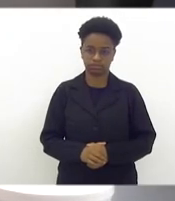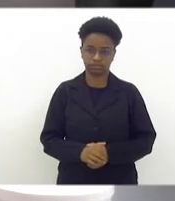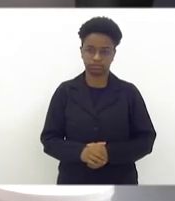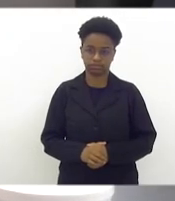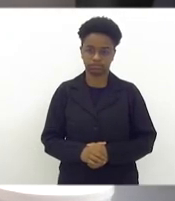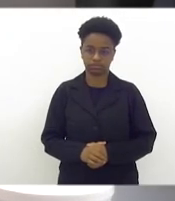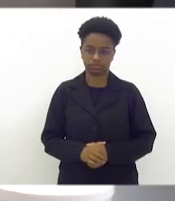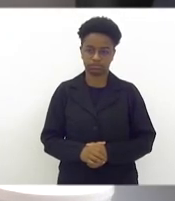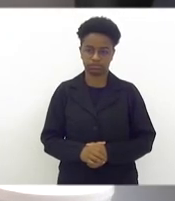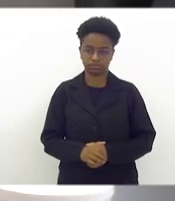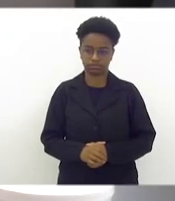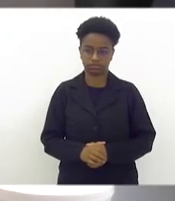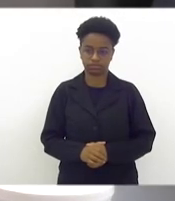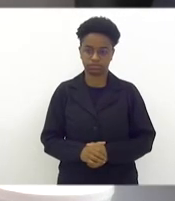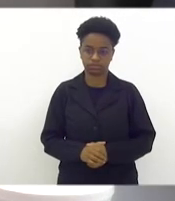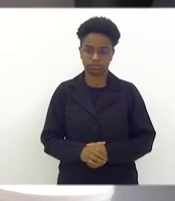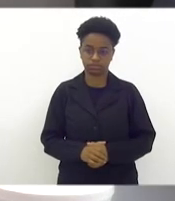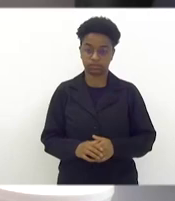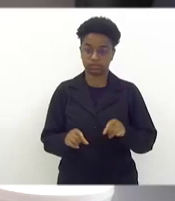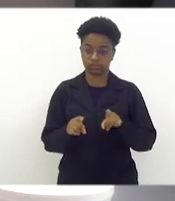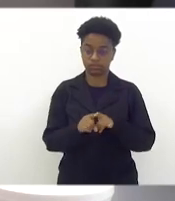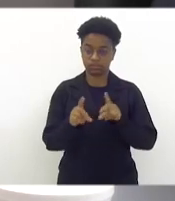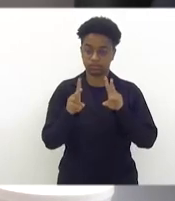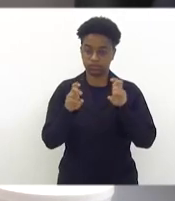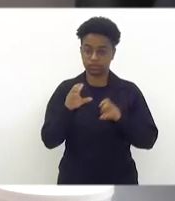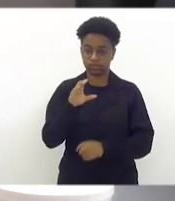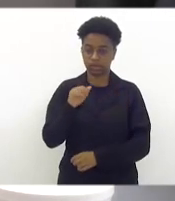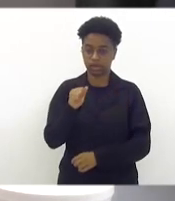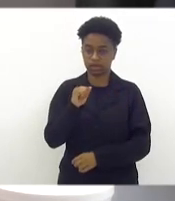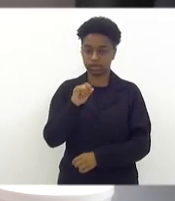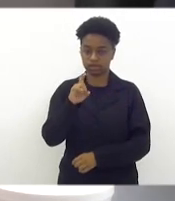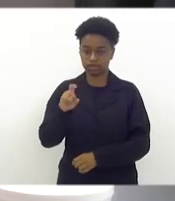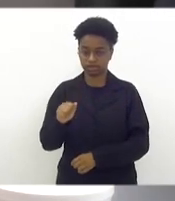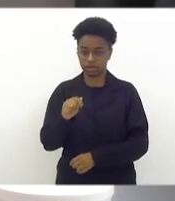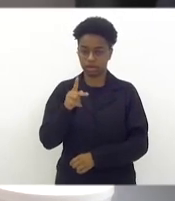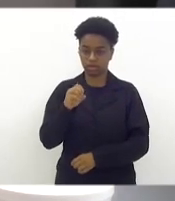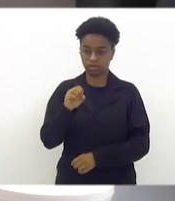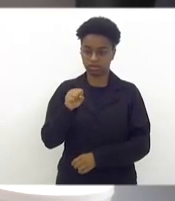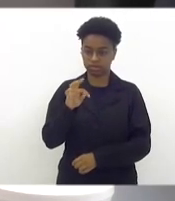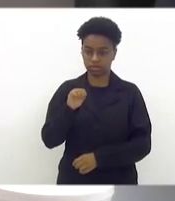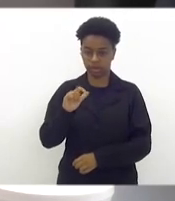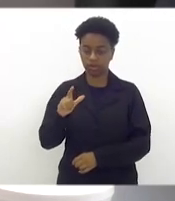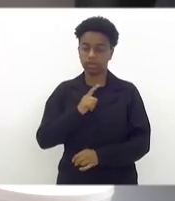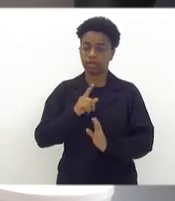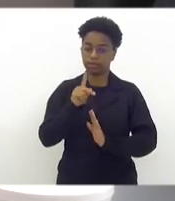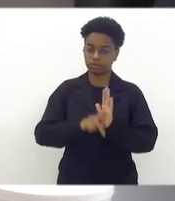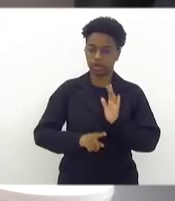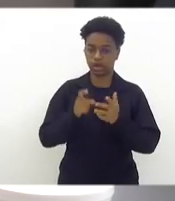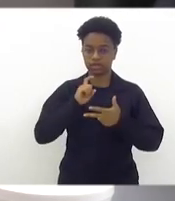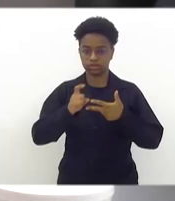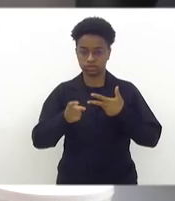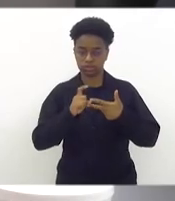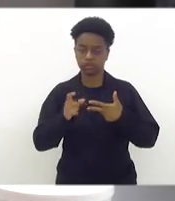Inclusive, no que concerne a Caixa Postal Eletrônica, já teve projeto executivo, projeto da deputada Marta